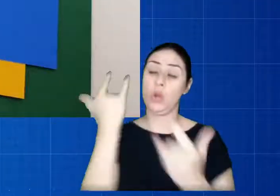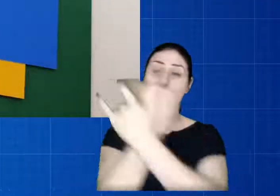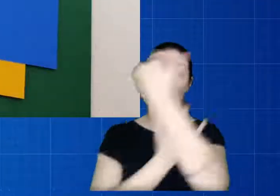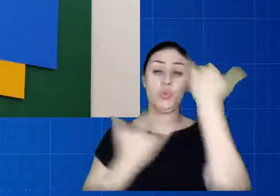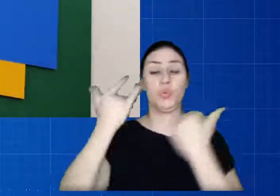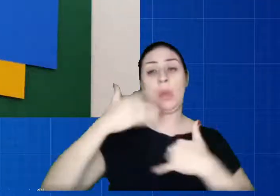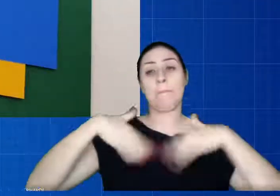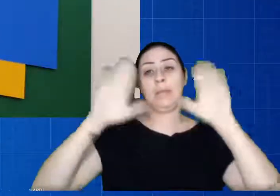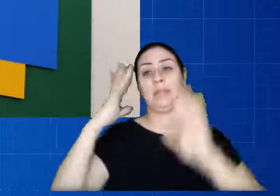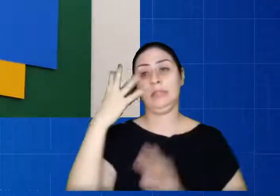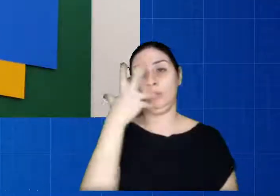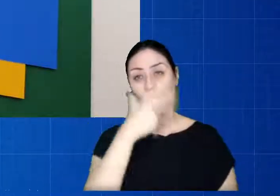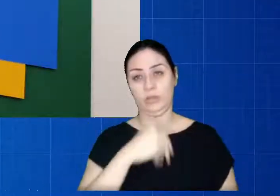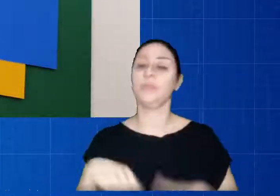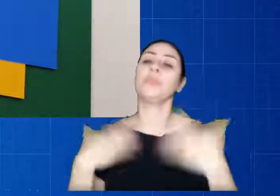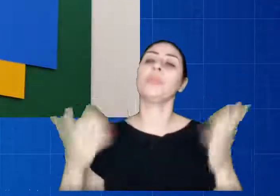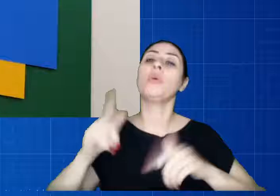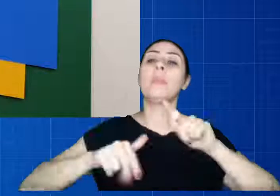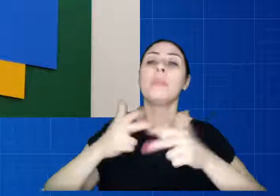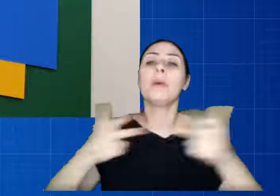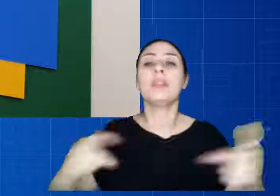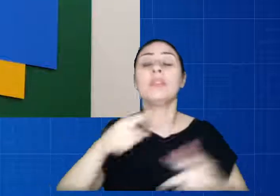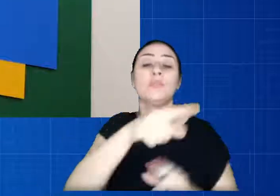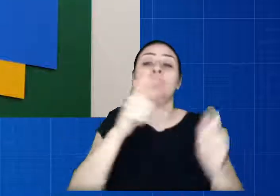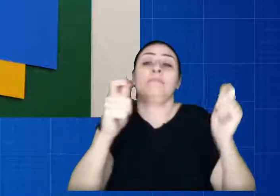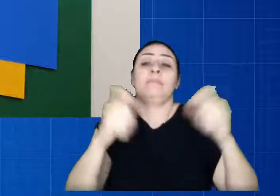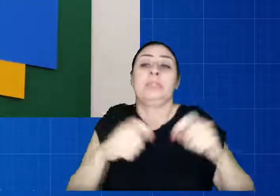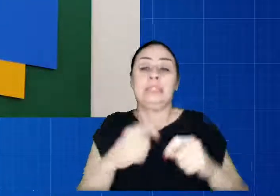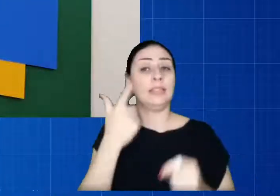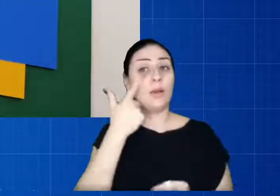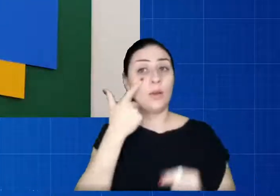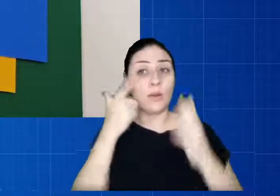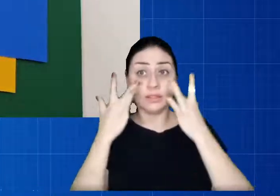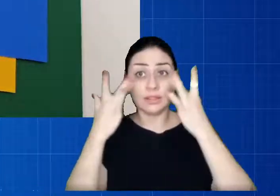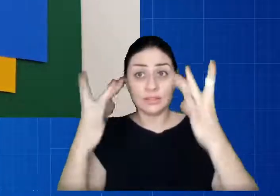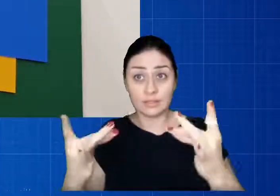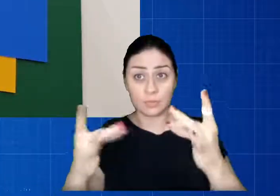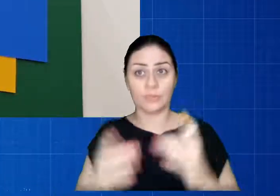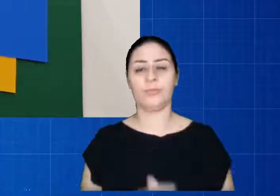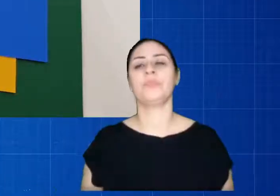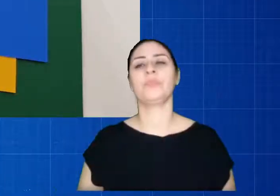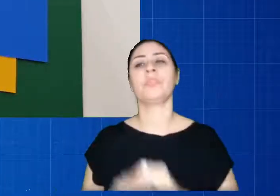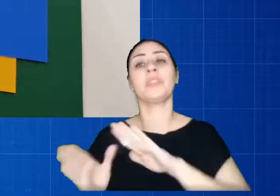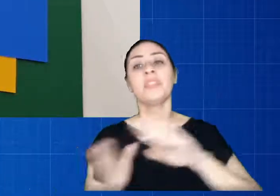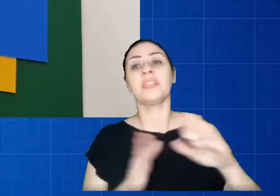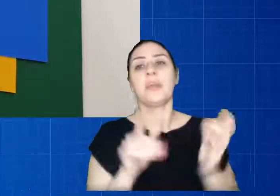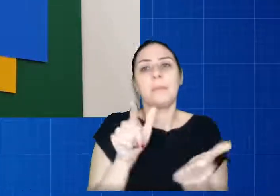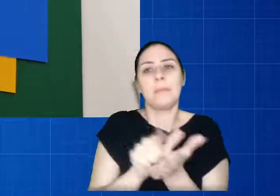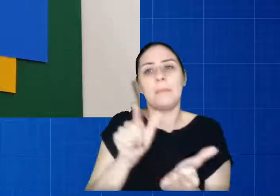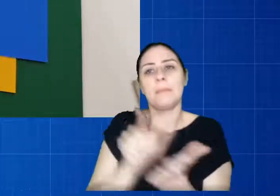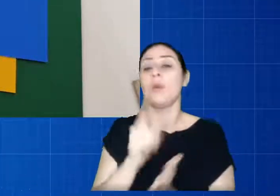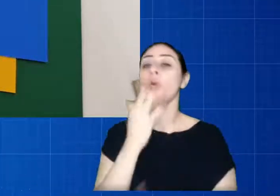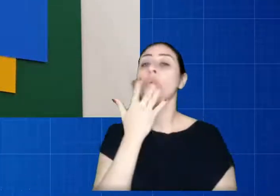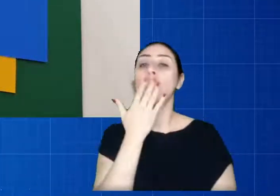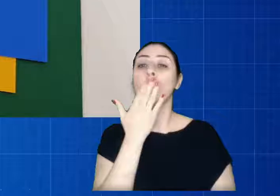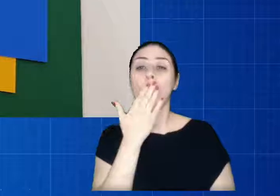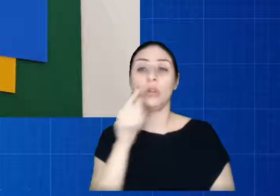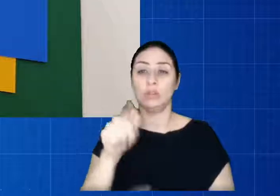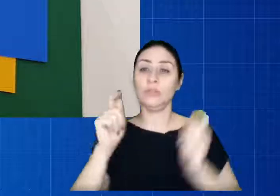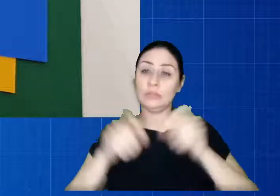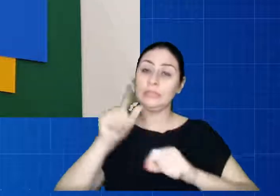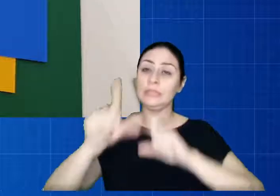mais bonito. Quais são os materiais que você vai precisar? Presta atenção! Além de papéis coloridos que você possa